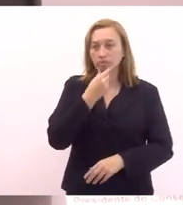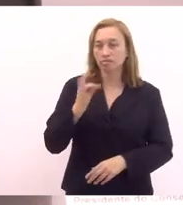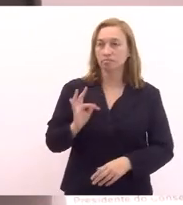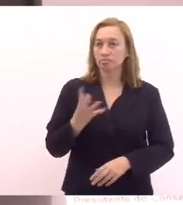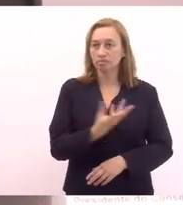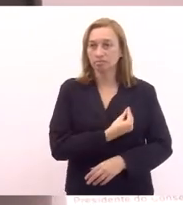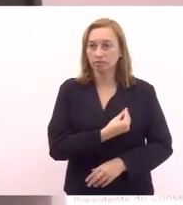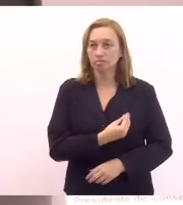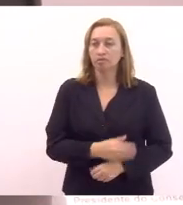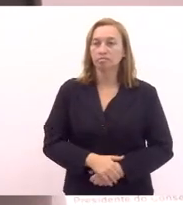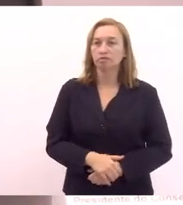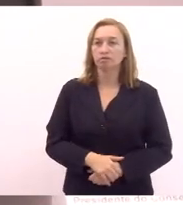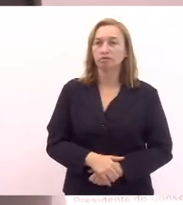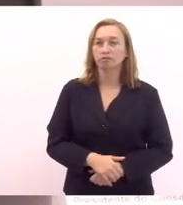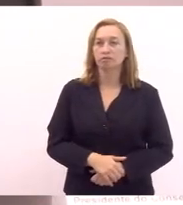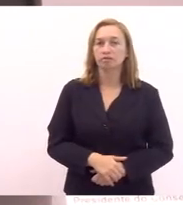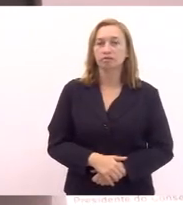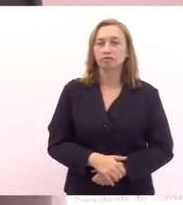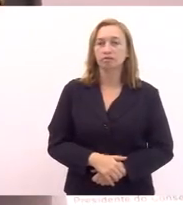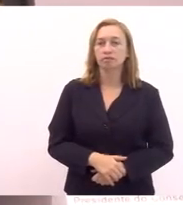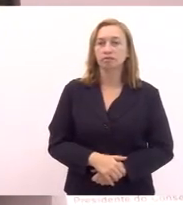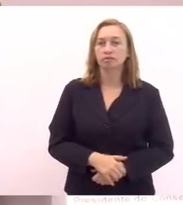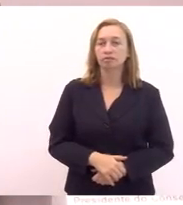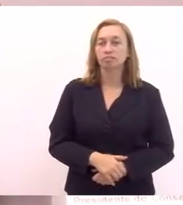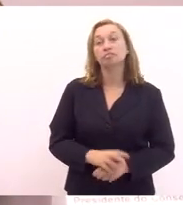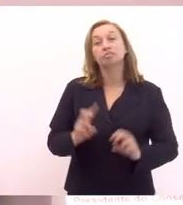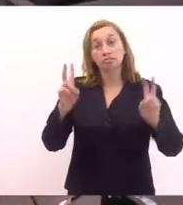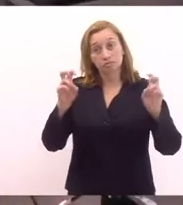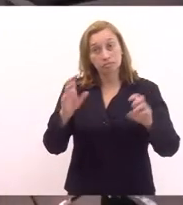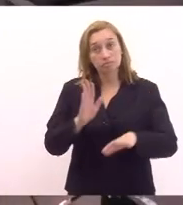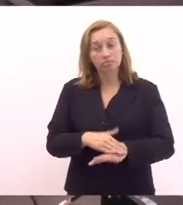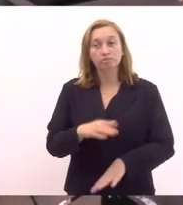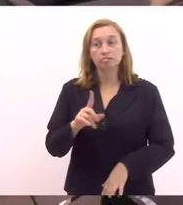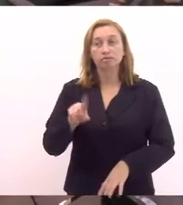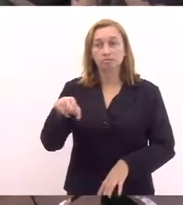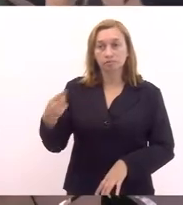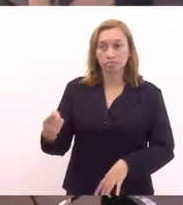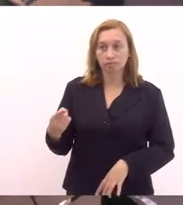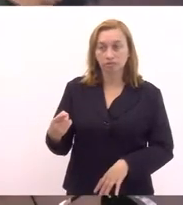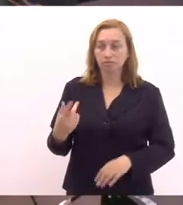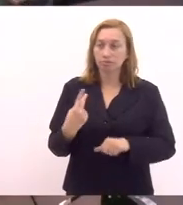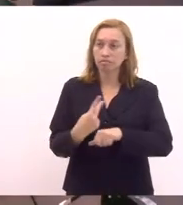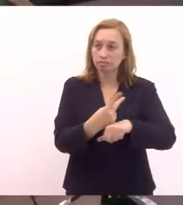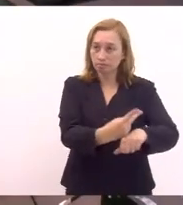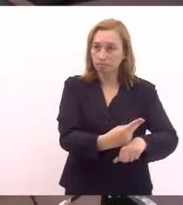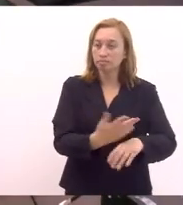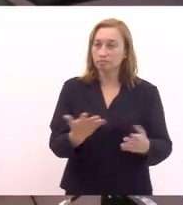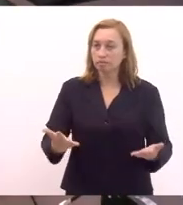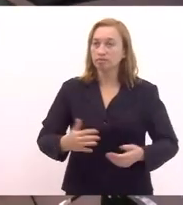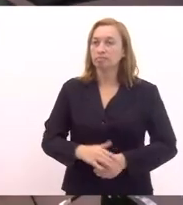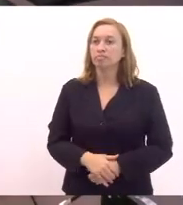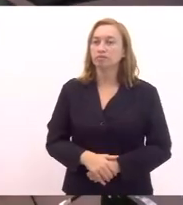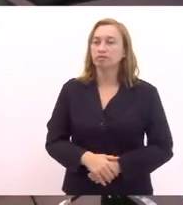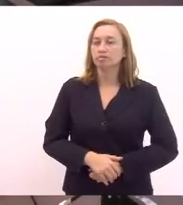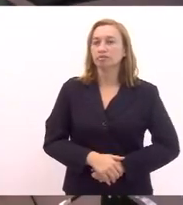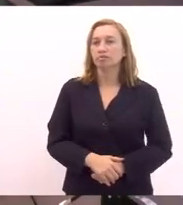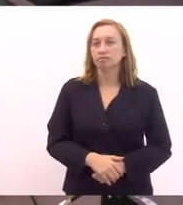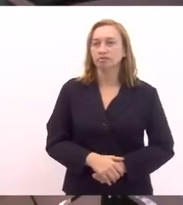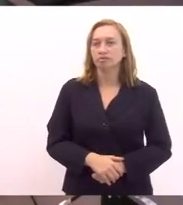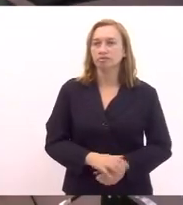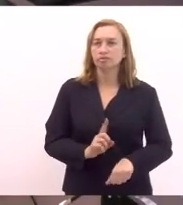Tá bom acho que é mais uma questão ainda depois a gente vai partir para premiação que a gente já tá no